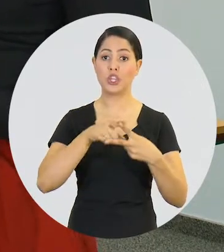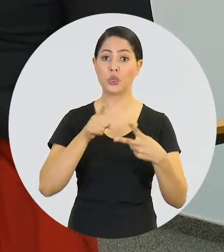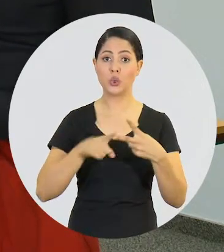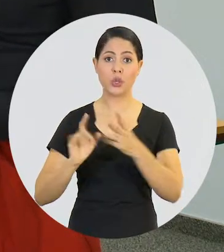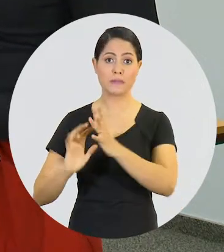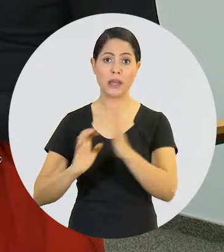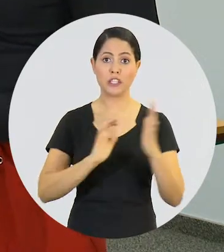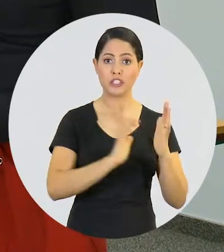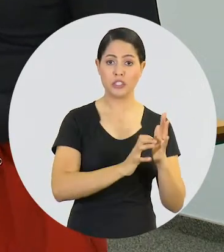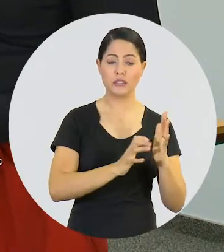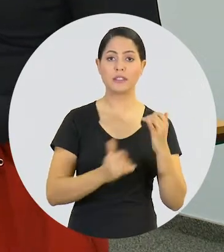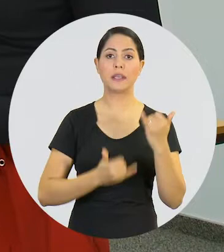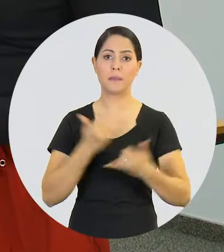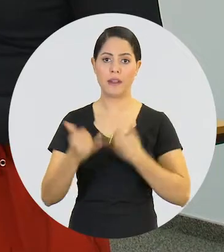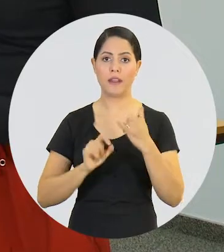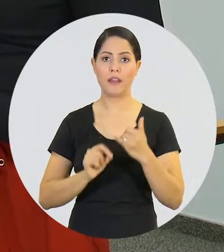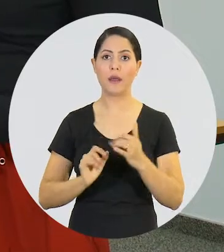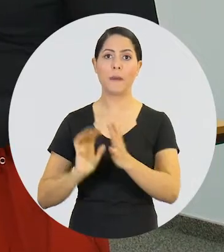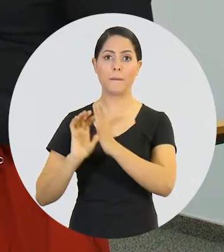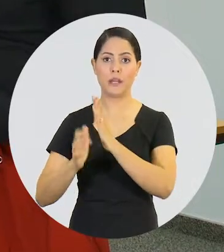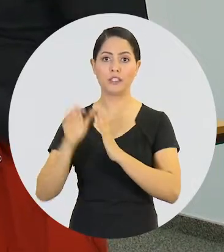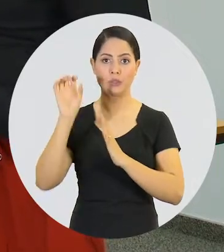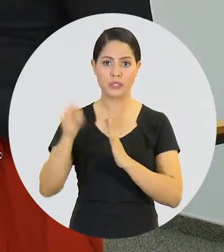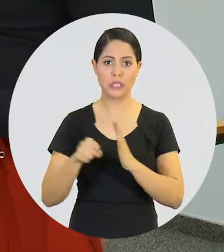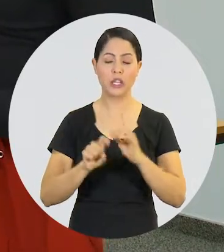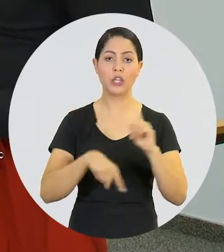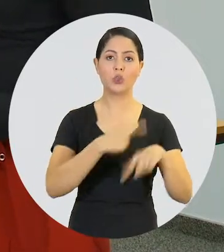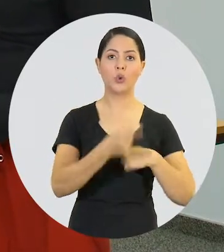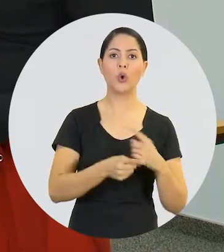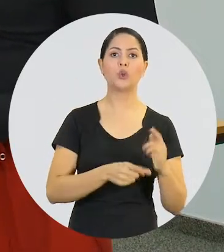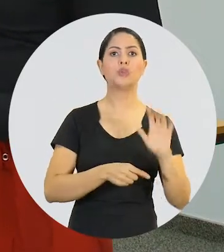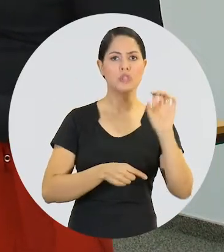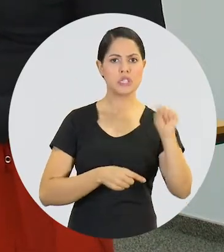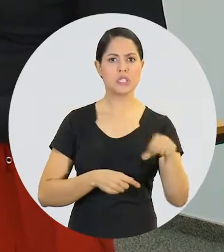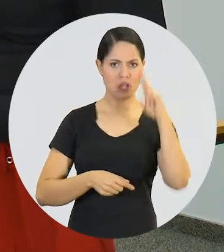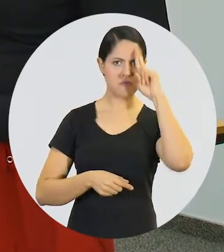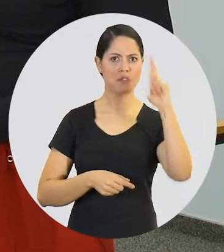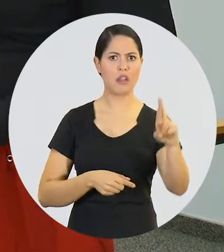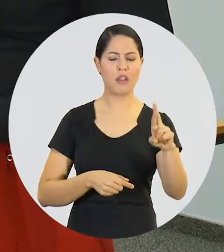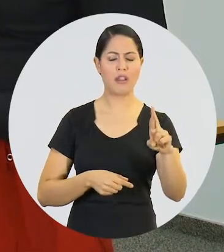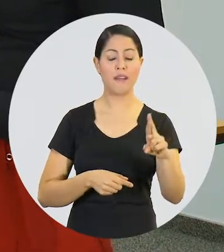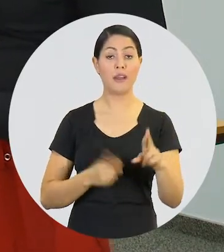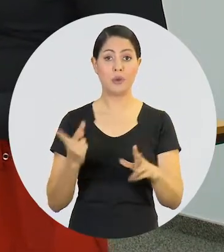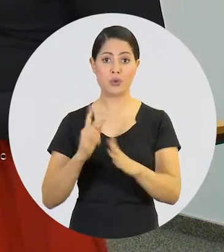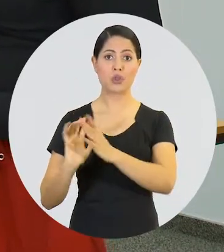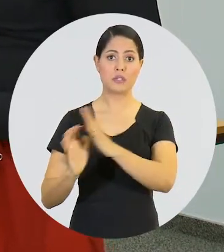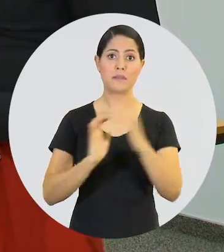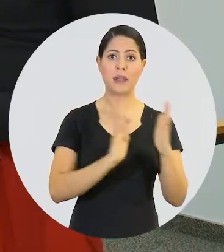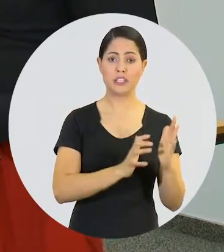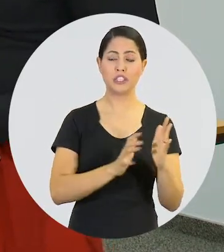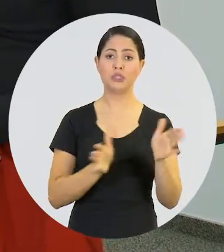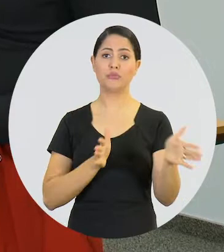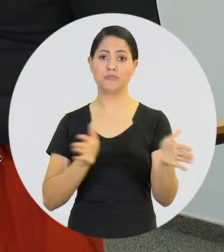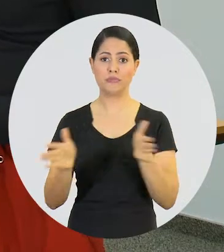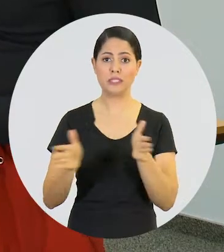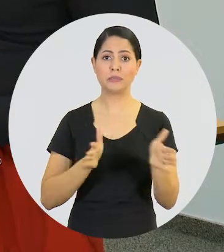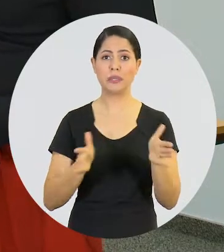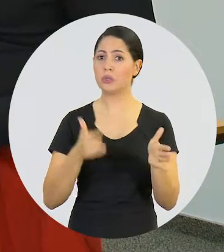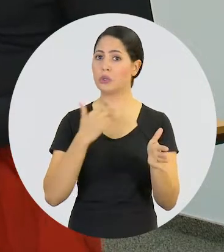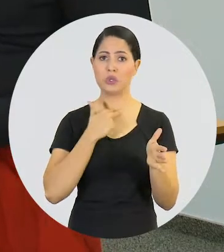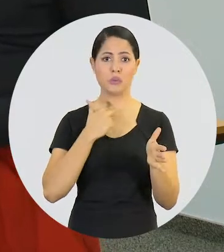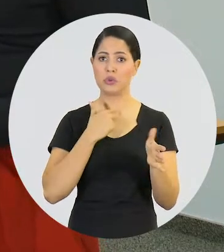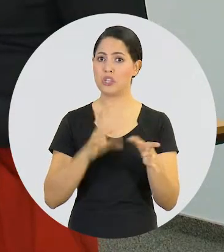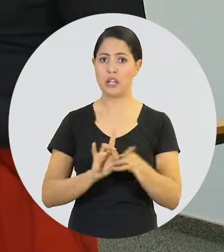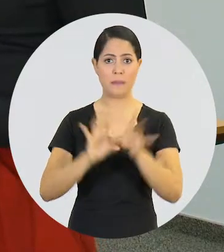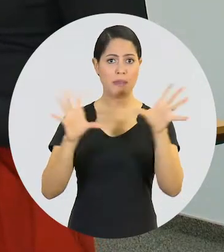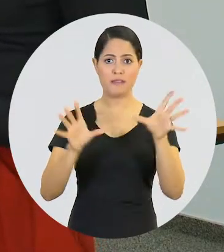2 partidos, que se brincava que era o partido do sim e do sim senhor, né? Todos eles restritos na sua atividade, na